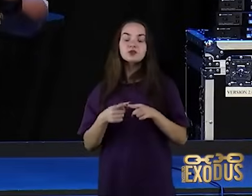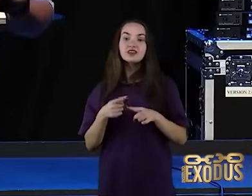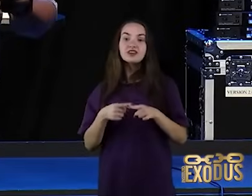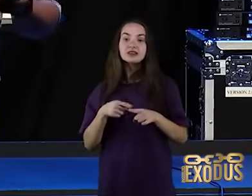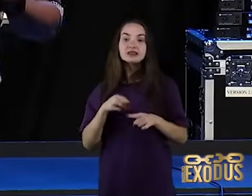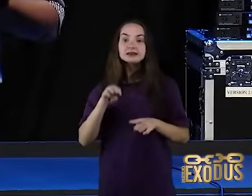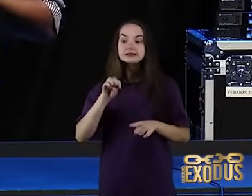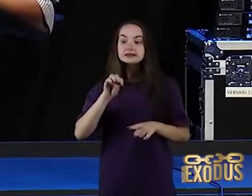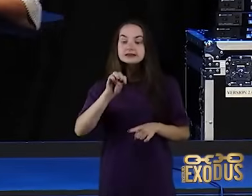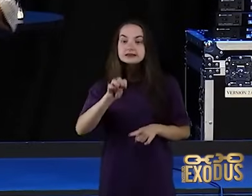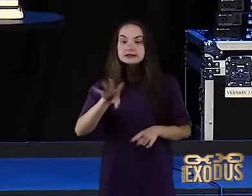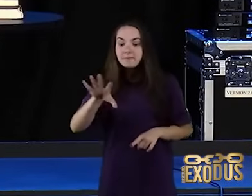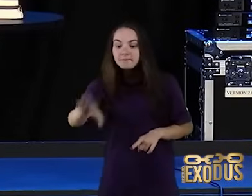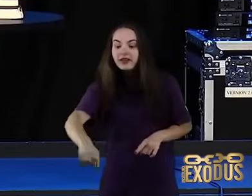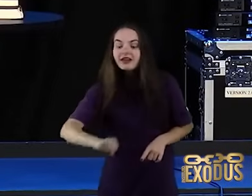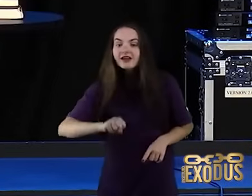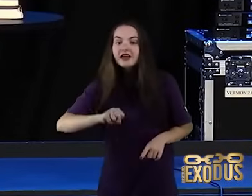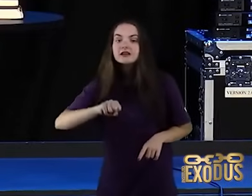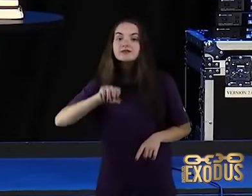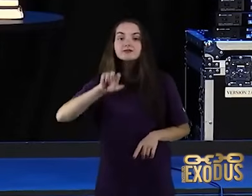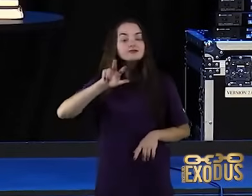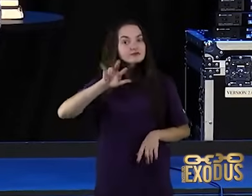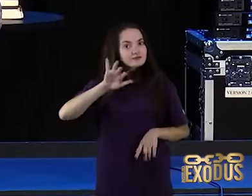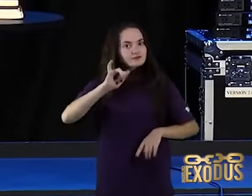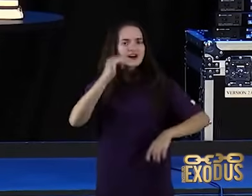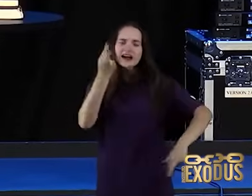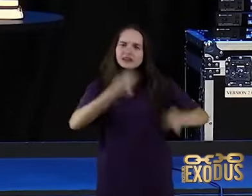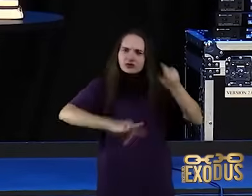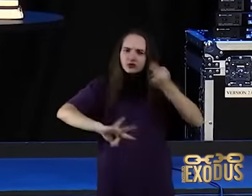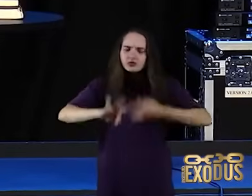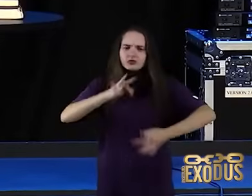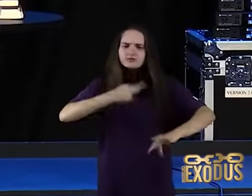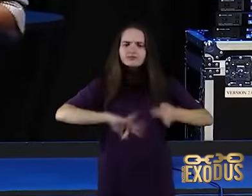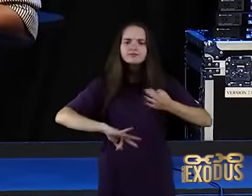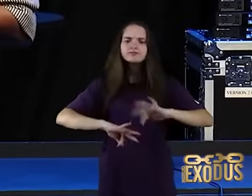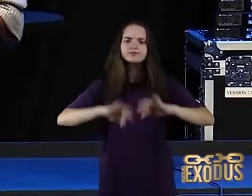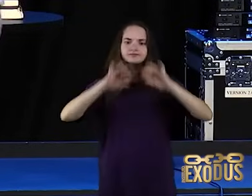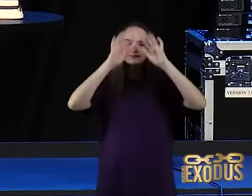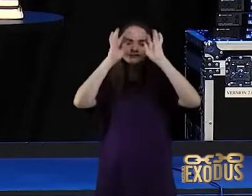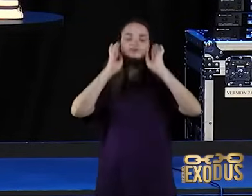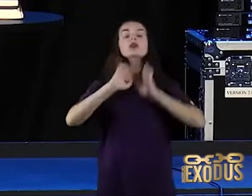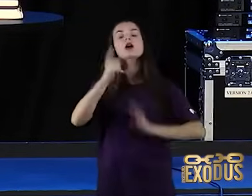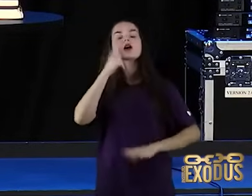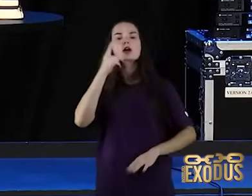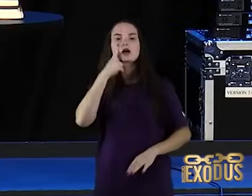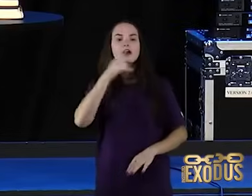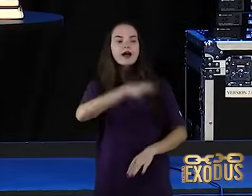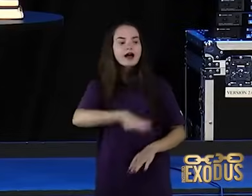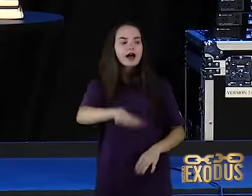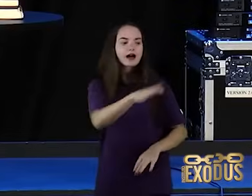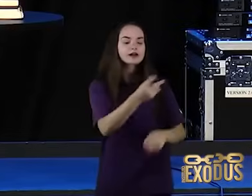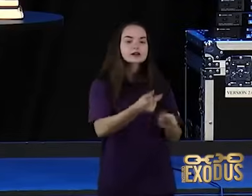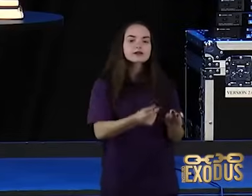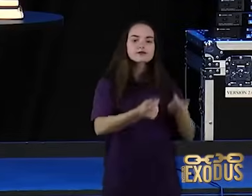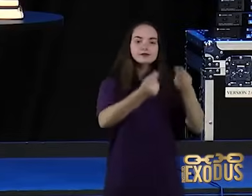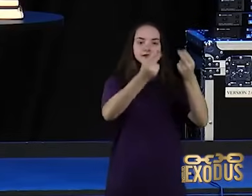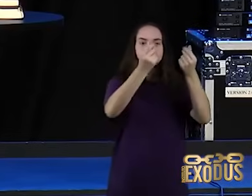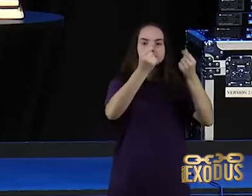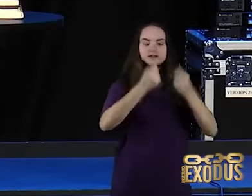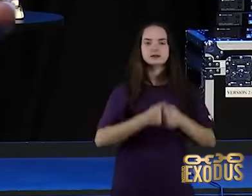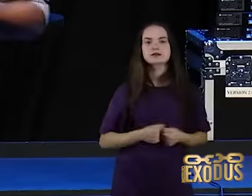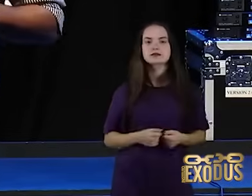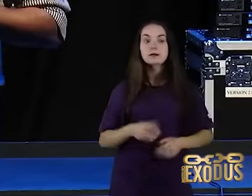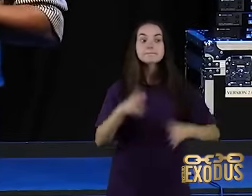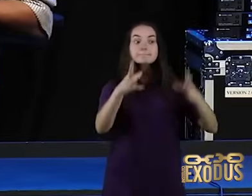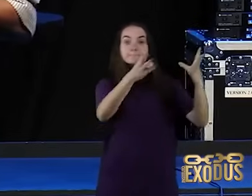se machucar existem áreas que ele se for tocar ele vai se machucar você quer ver ó área financeira tem um monte de gente que quebra a cara por